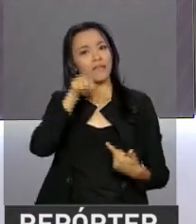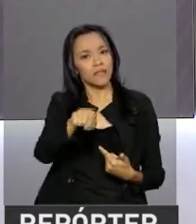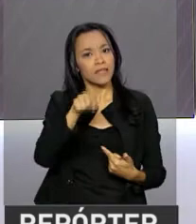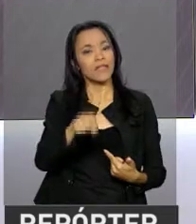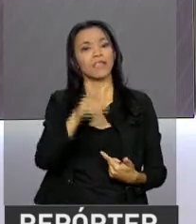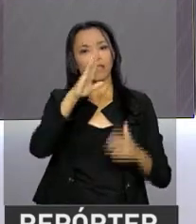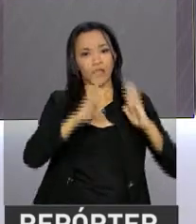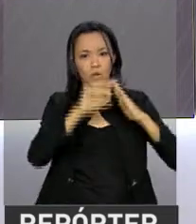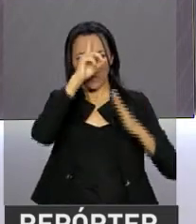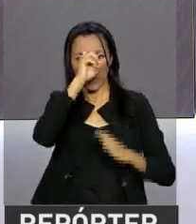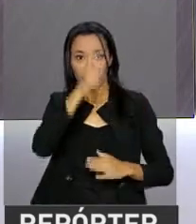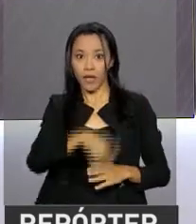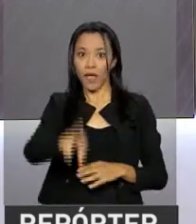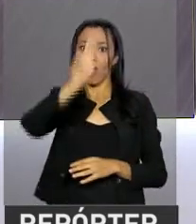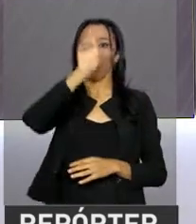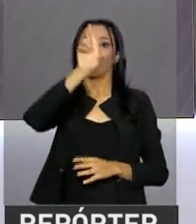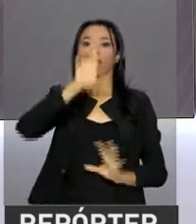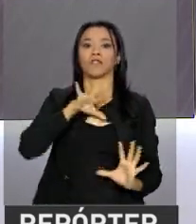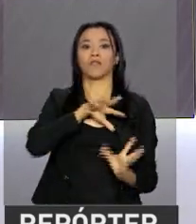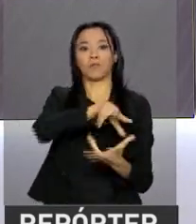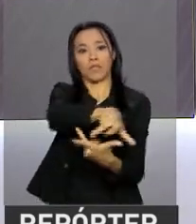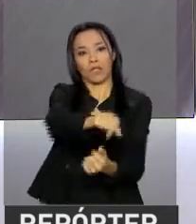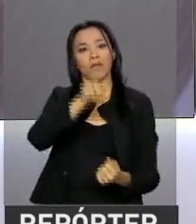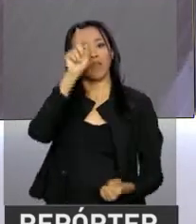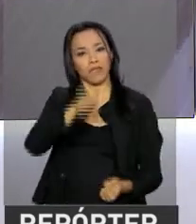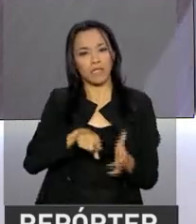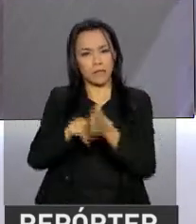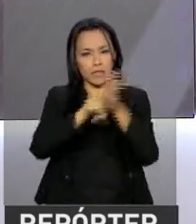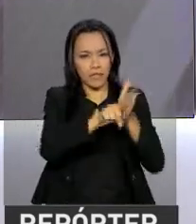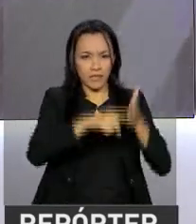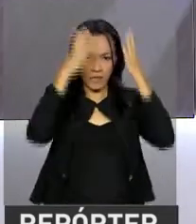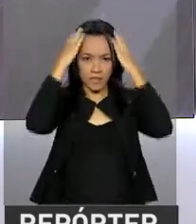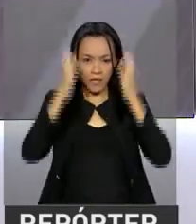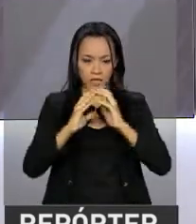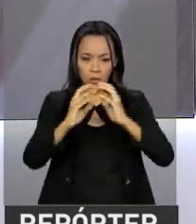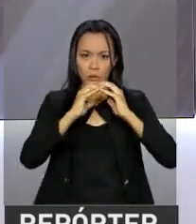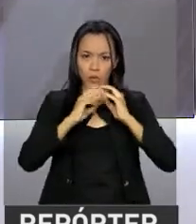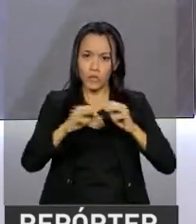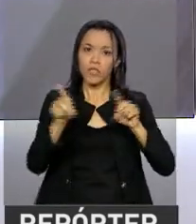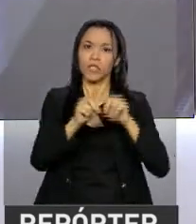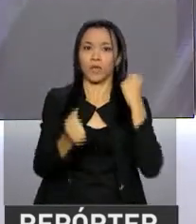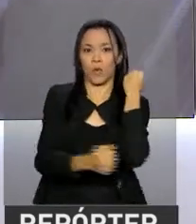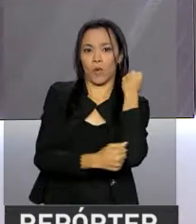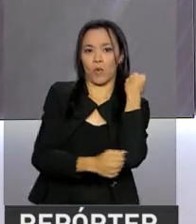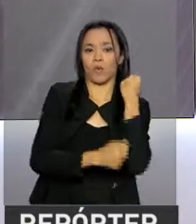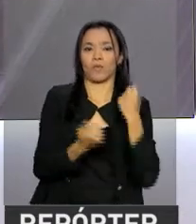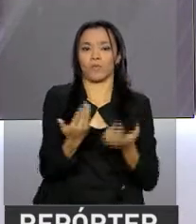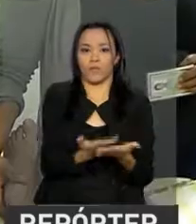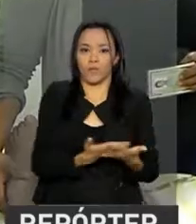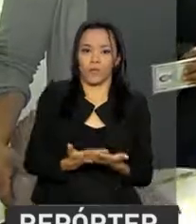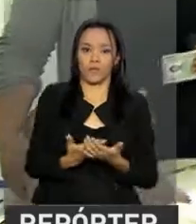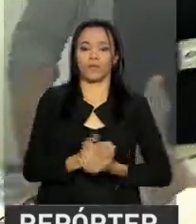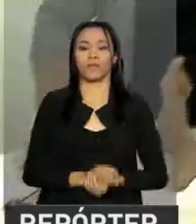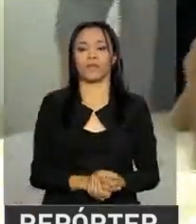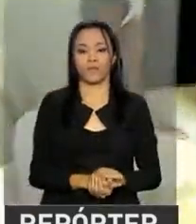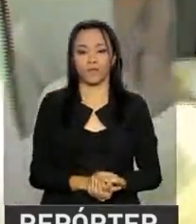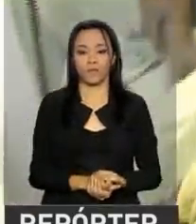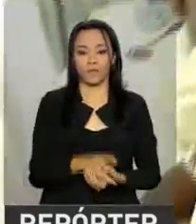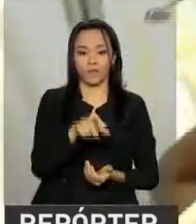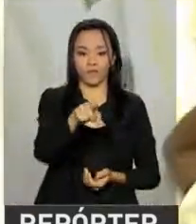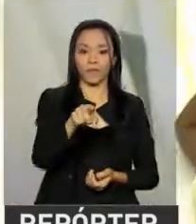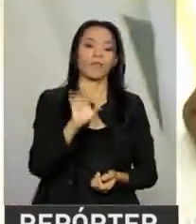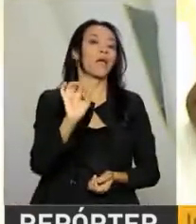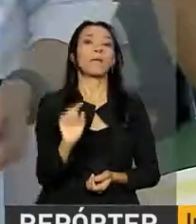que é referência mundial e que também faz pesquisas e neurologia e ortopedia a